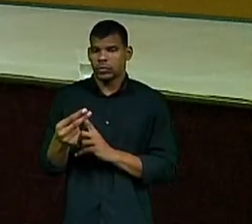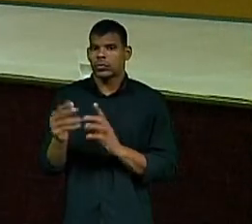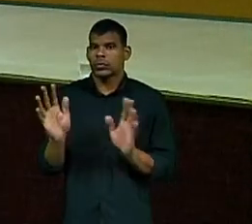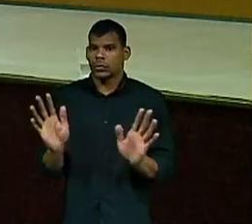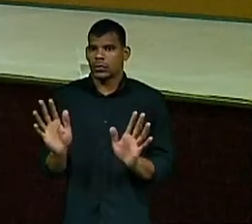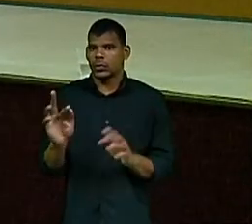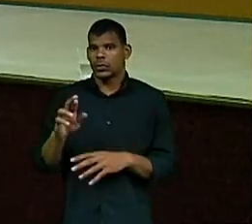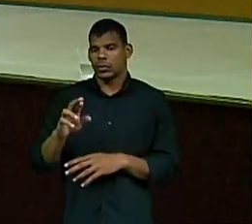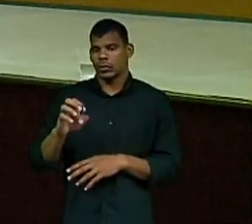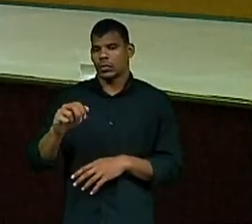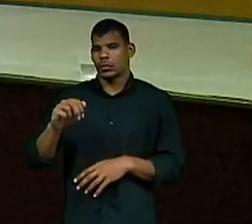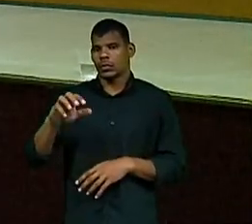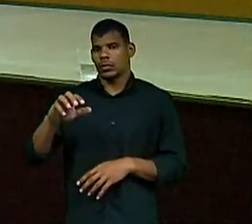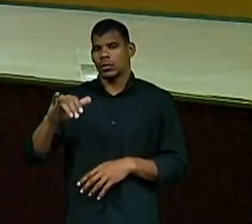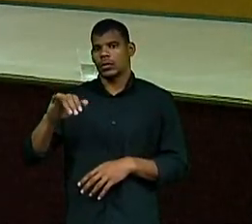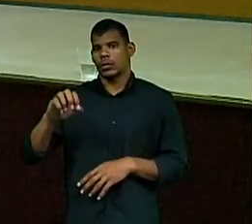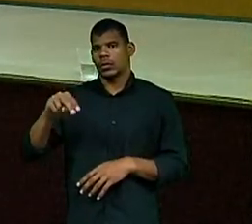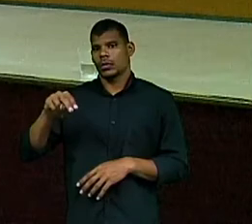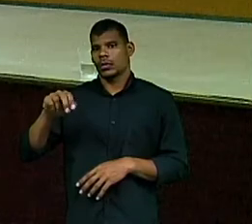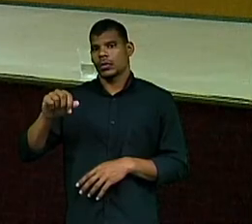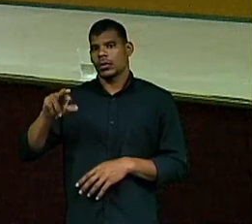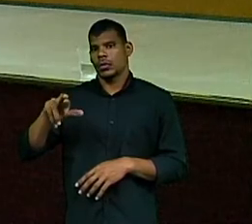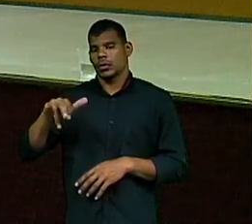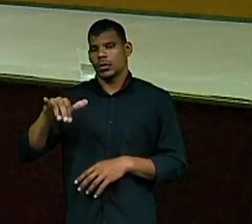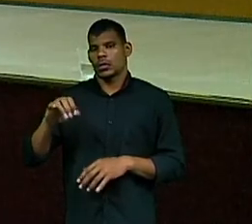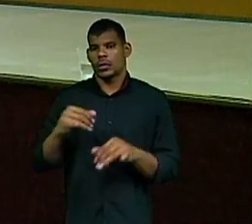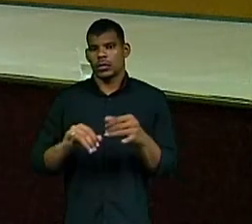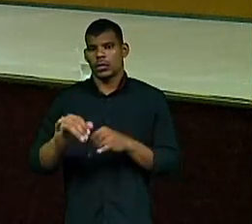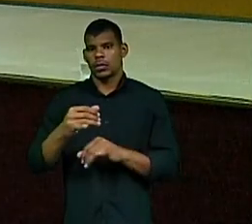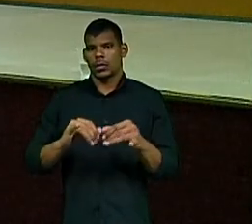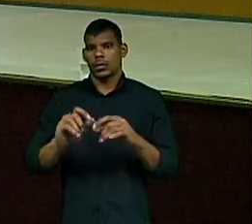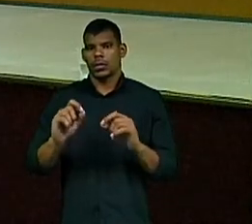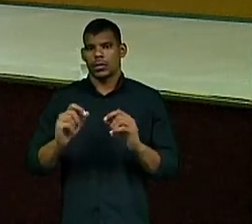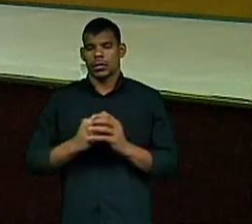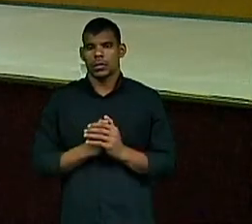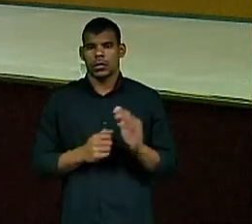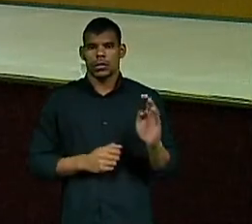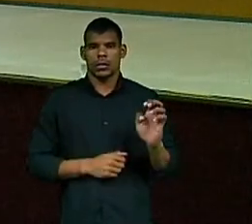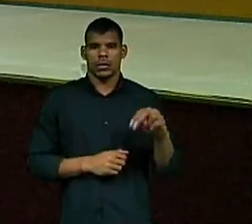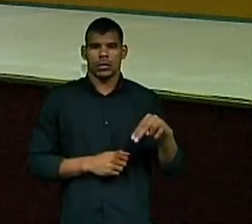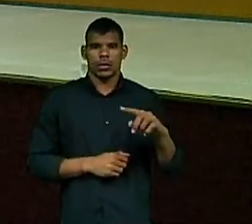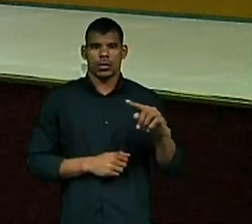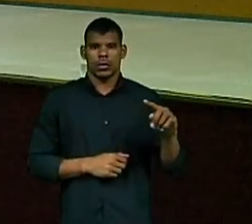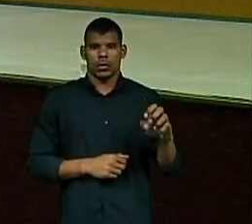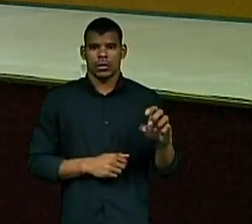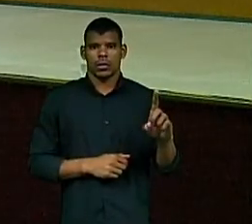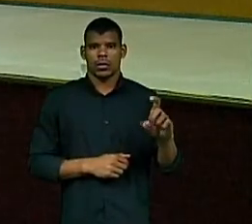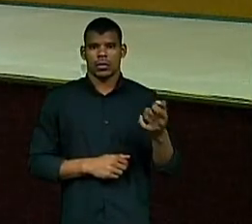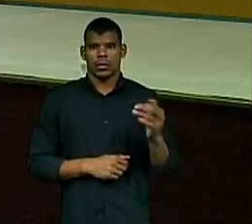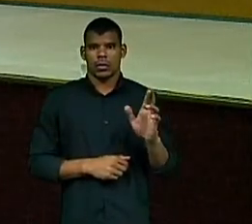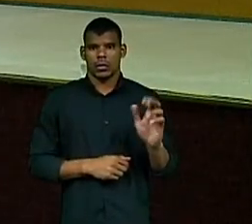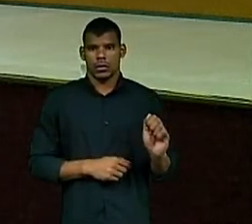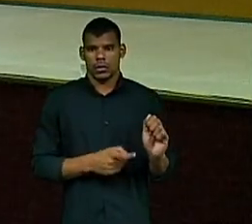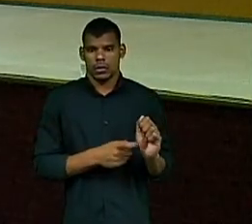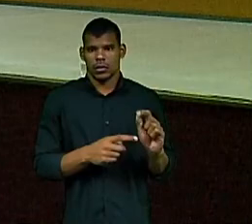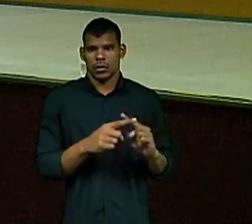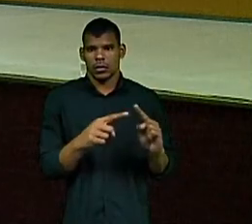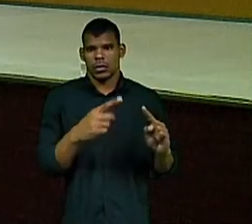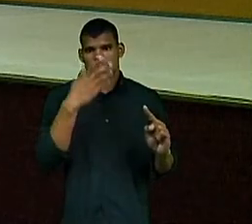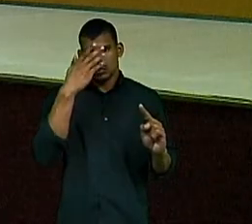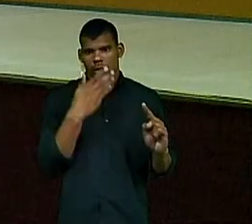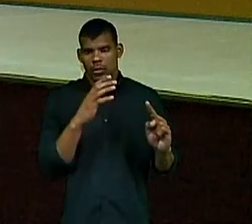por exemplo na Química querer voltar às benzedeiras que com todo respeito cultural que elas merecem mas não tem comprovação